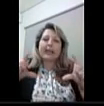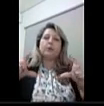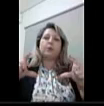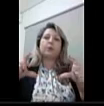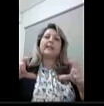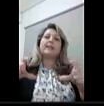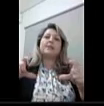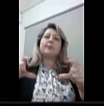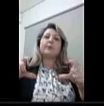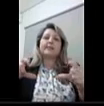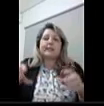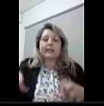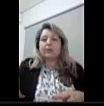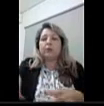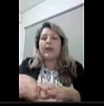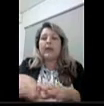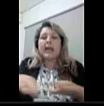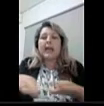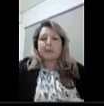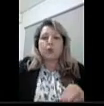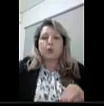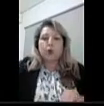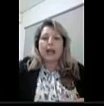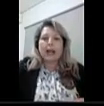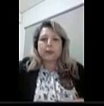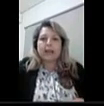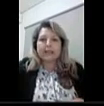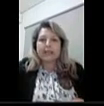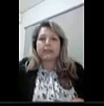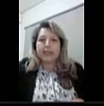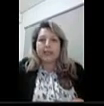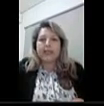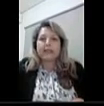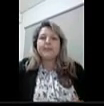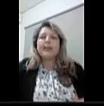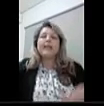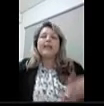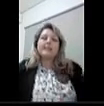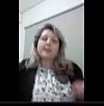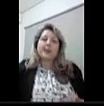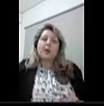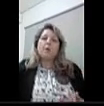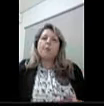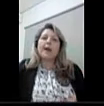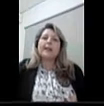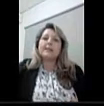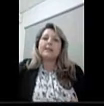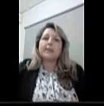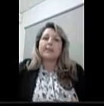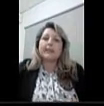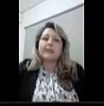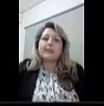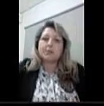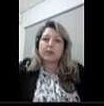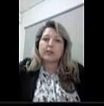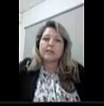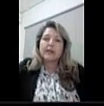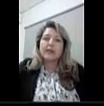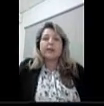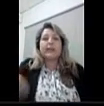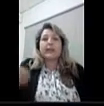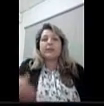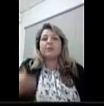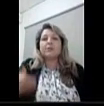ela o texto por escrito, ela pode colar no caderno dela e se preocupar em responder as questões,